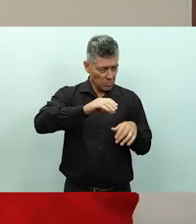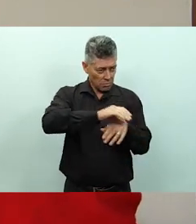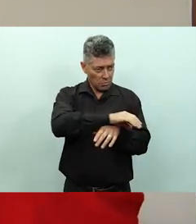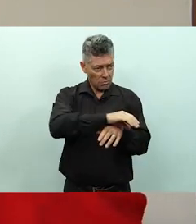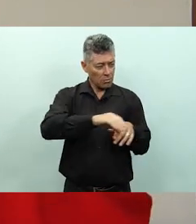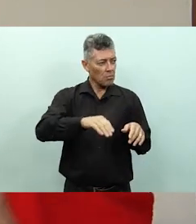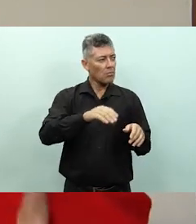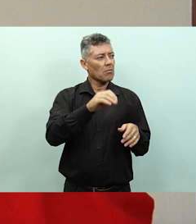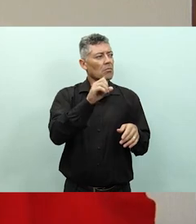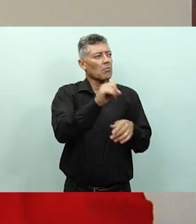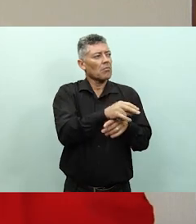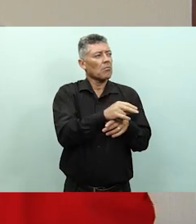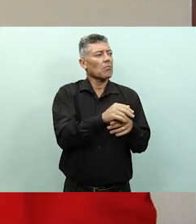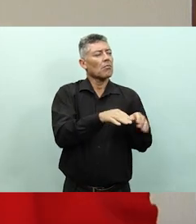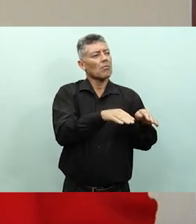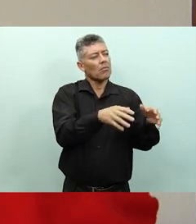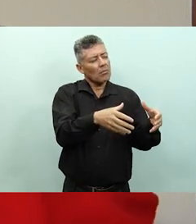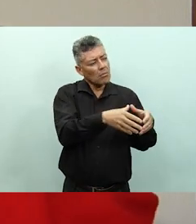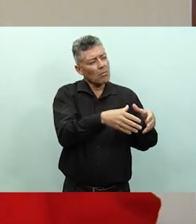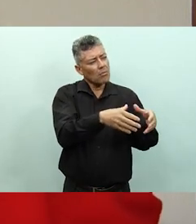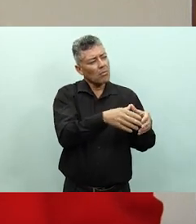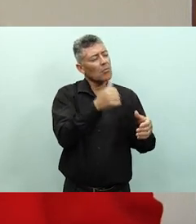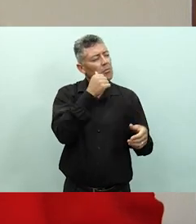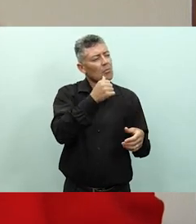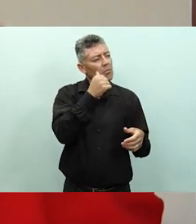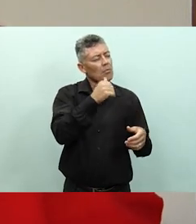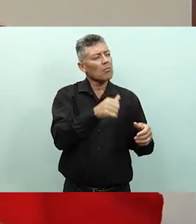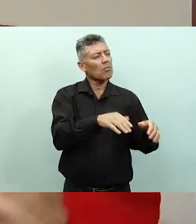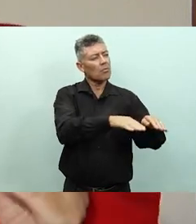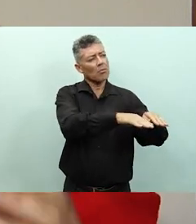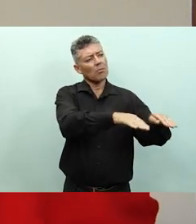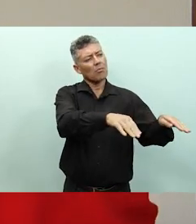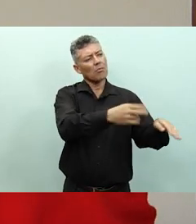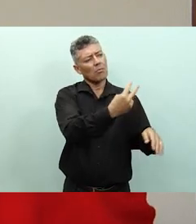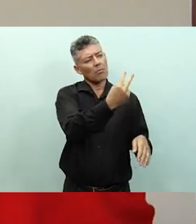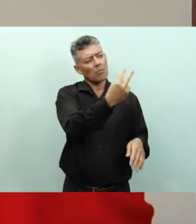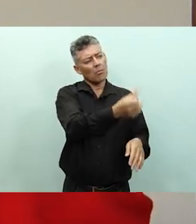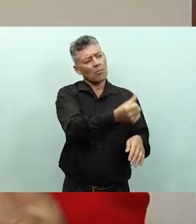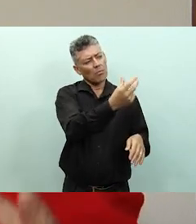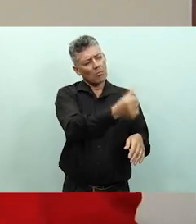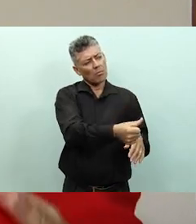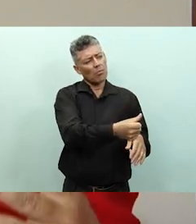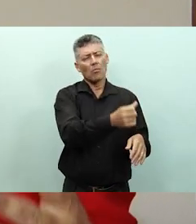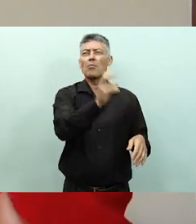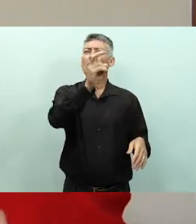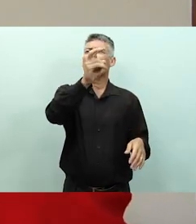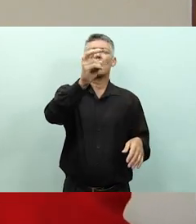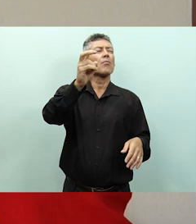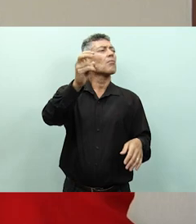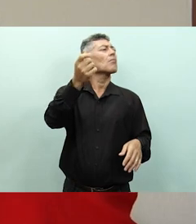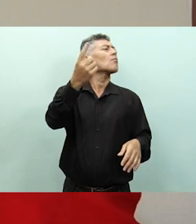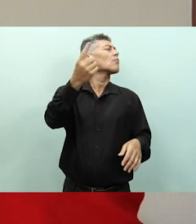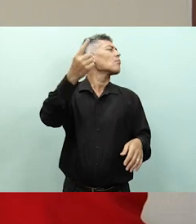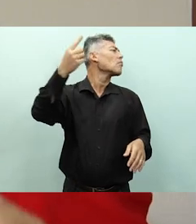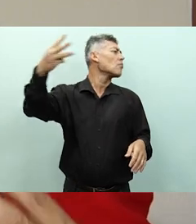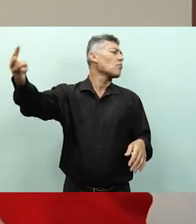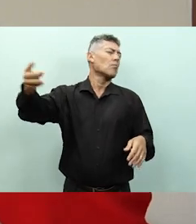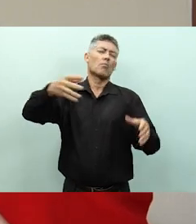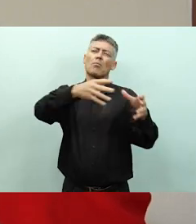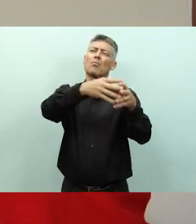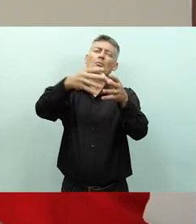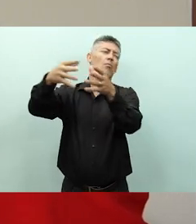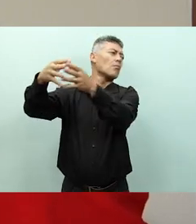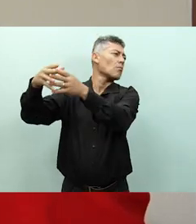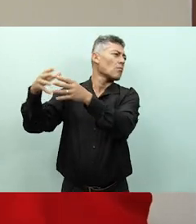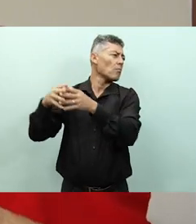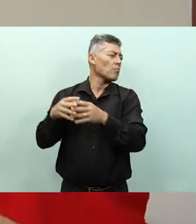Constituinte. Uma bancada muito pequena de mulheres, 26 mulheres, de 513 parlamentares. Imagina